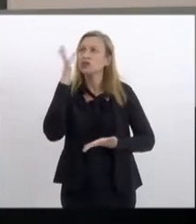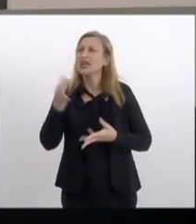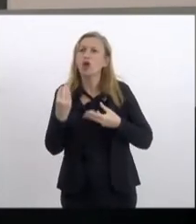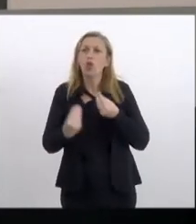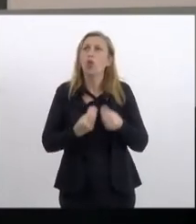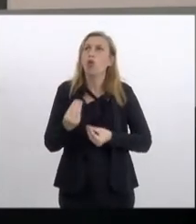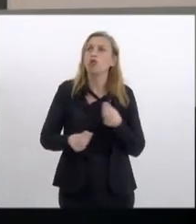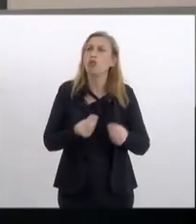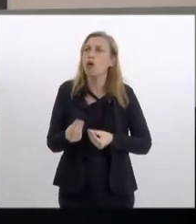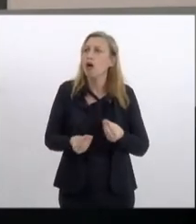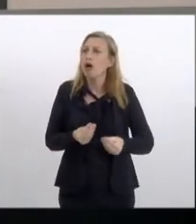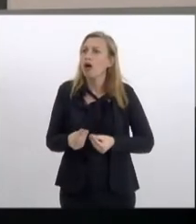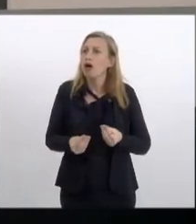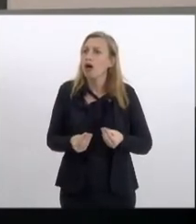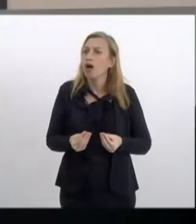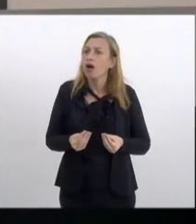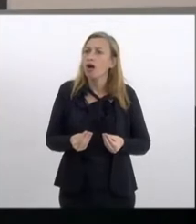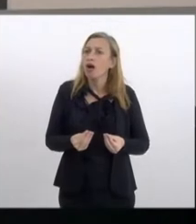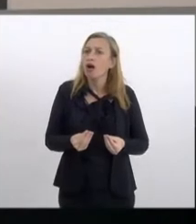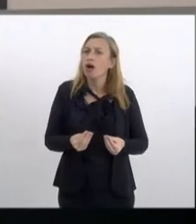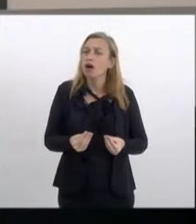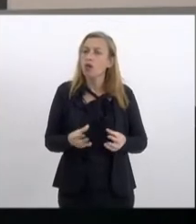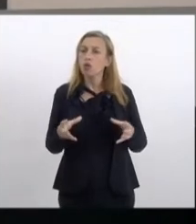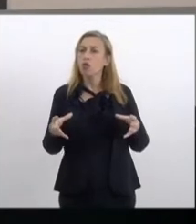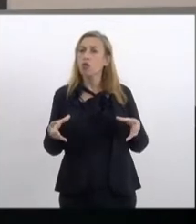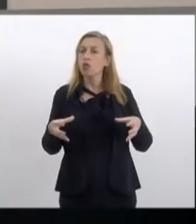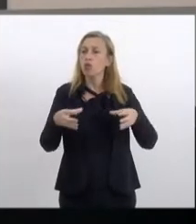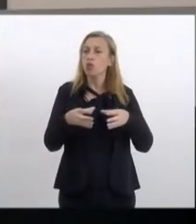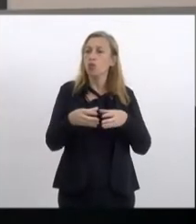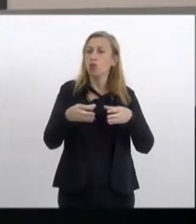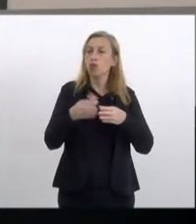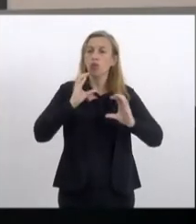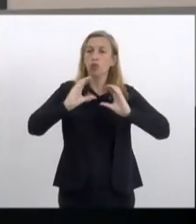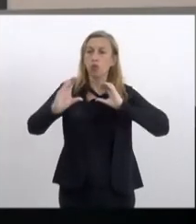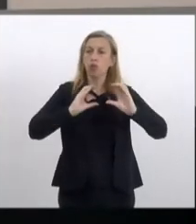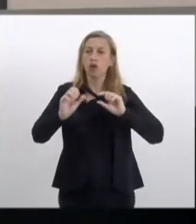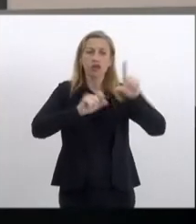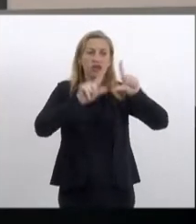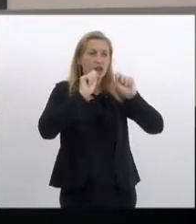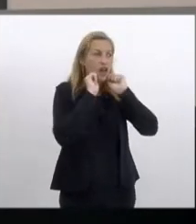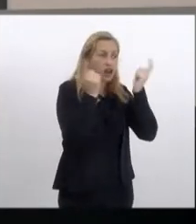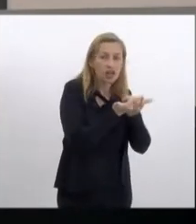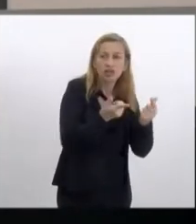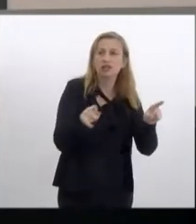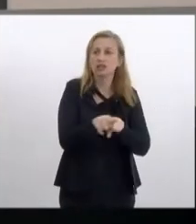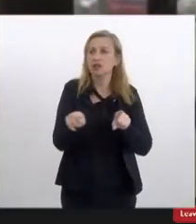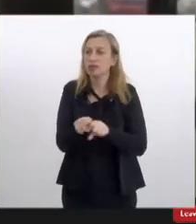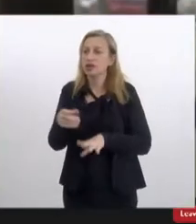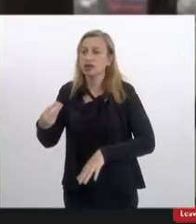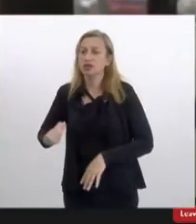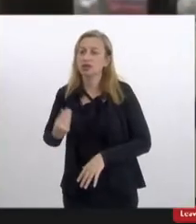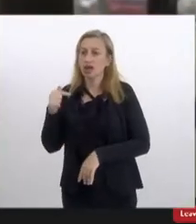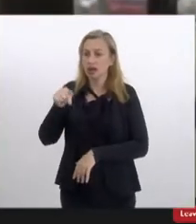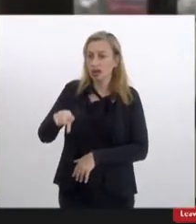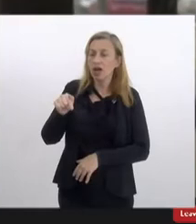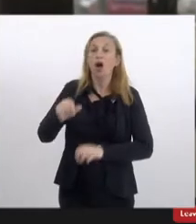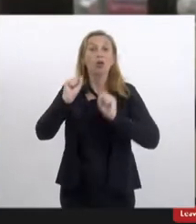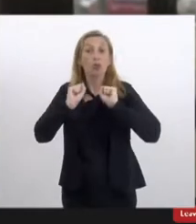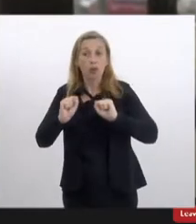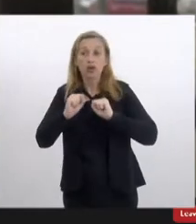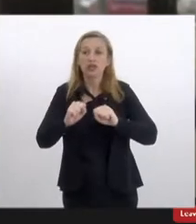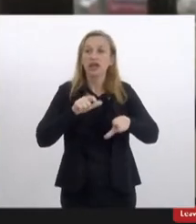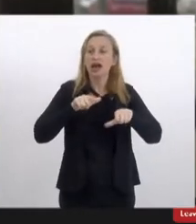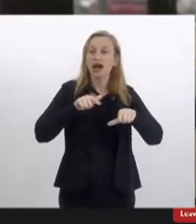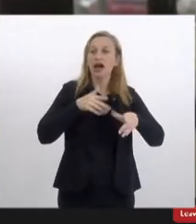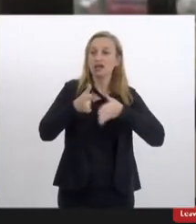forma tanto a equipe de comunicação aqui da TV Alerj, como também dos presentes aqui, podem ter acesso